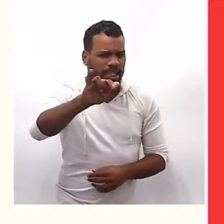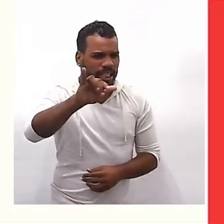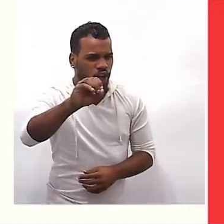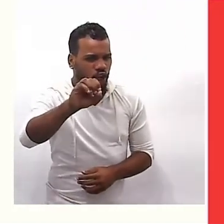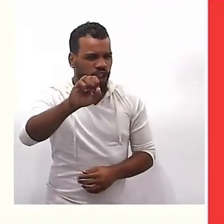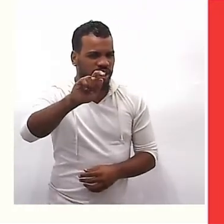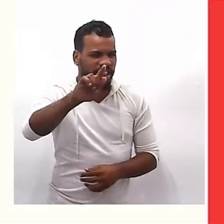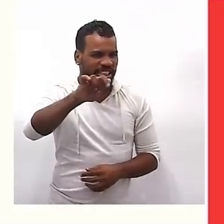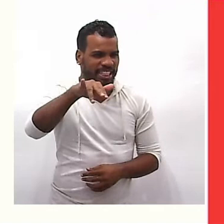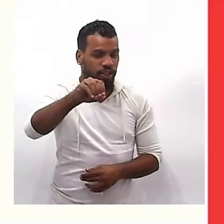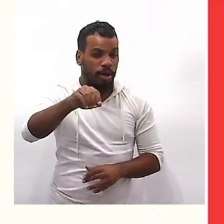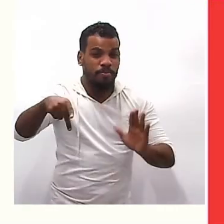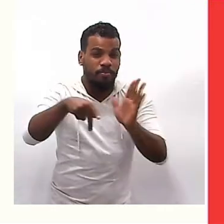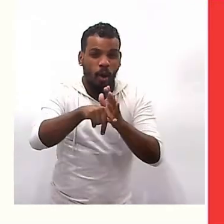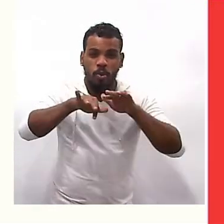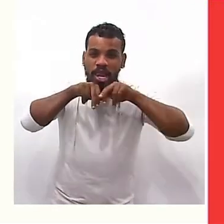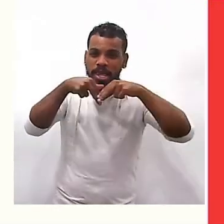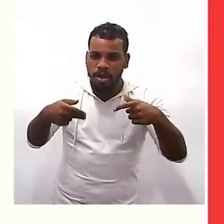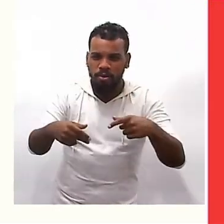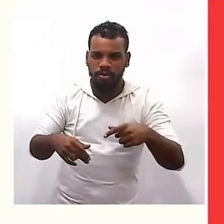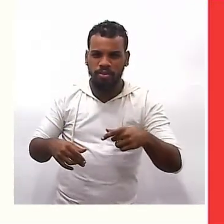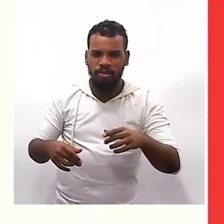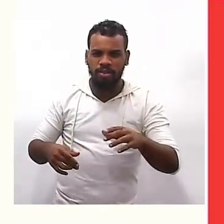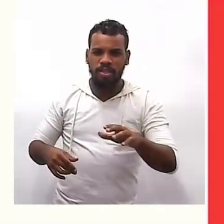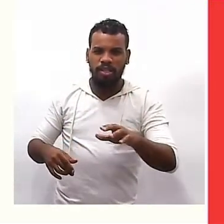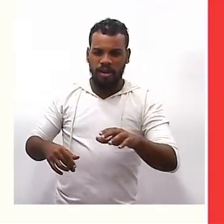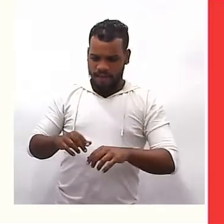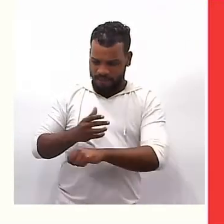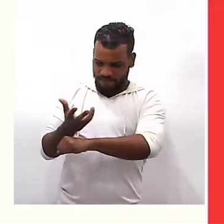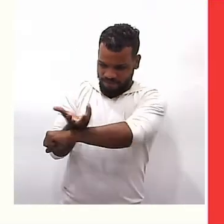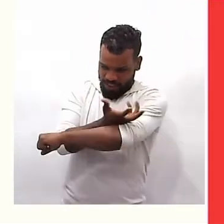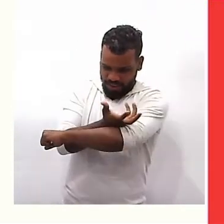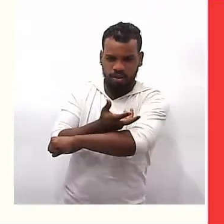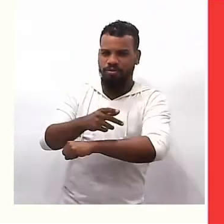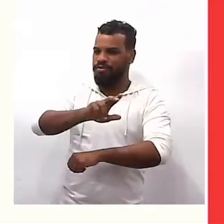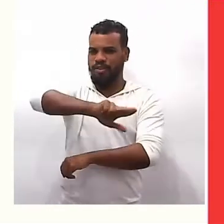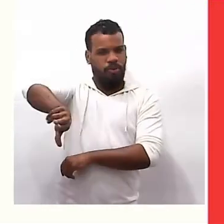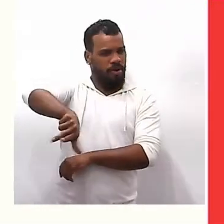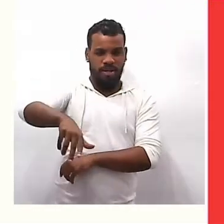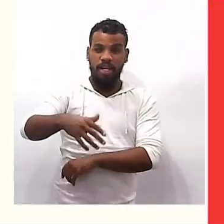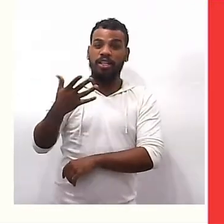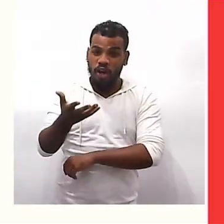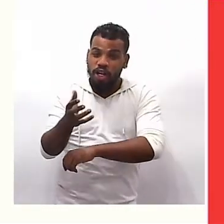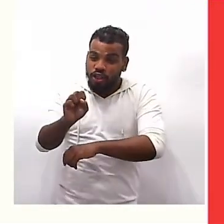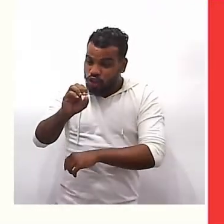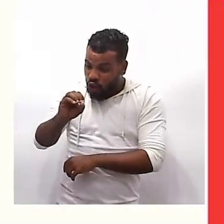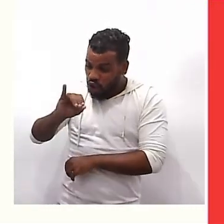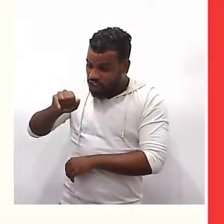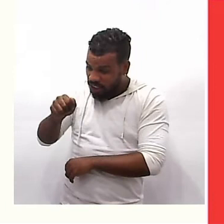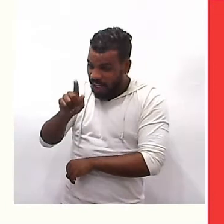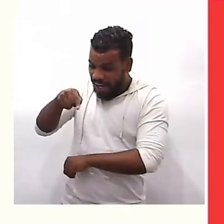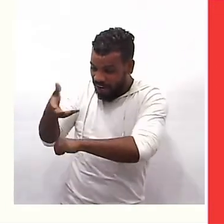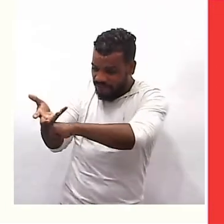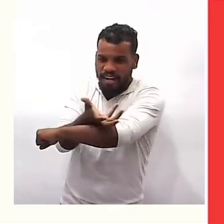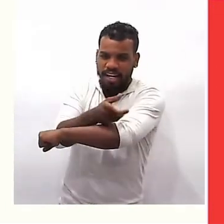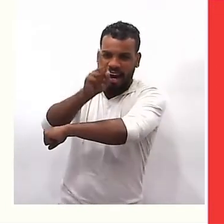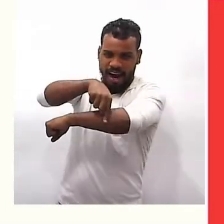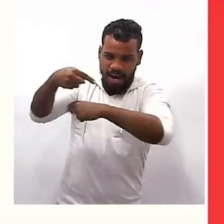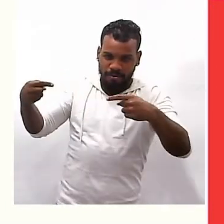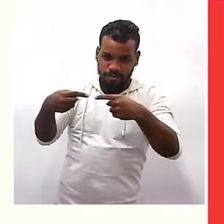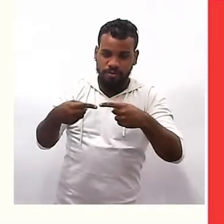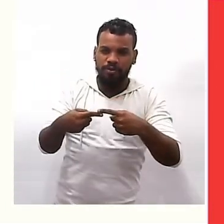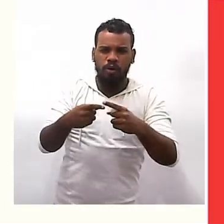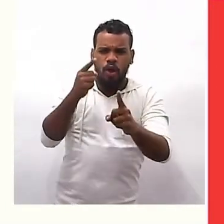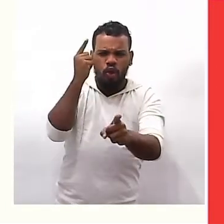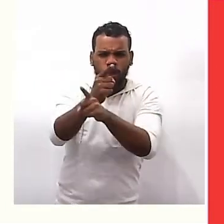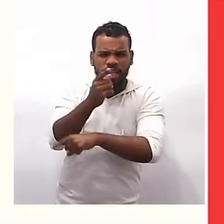açúcar animal, não é um açúcar vegetal. E a soja é um vegetal. Então na soja você não vai